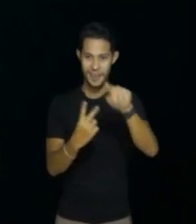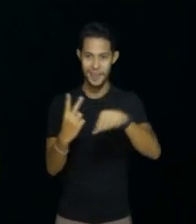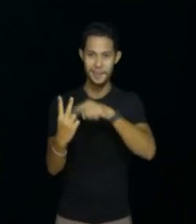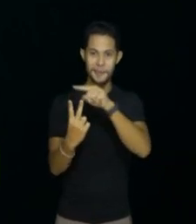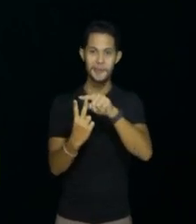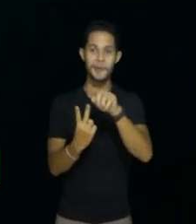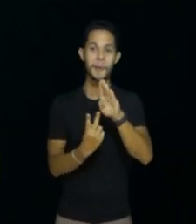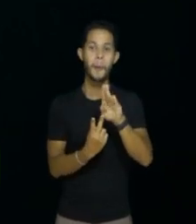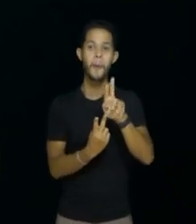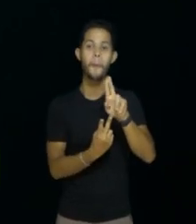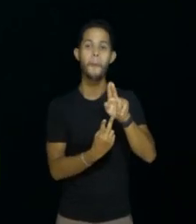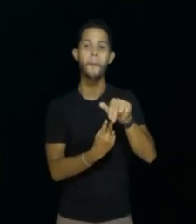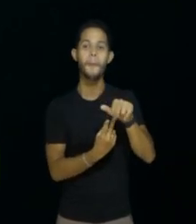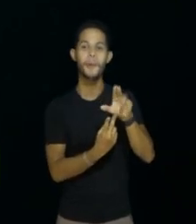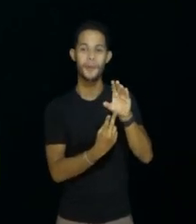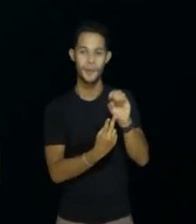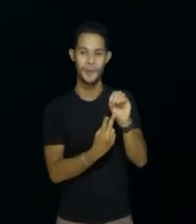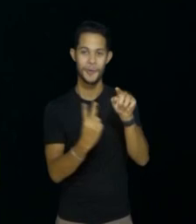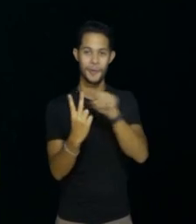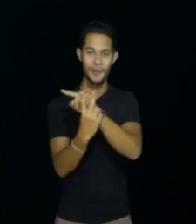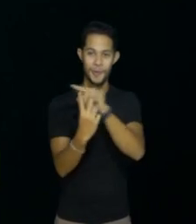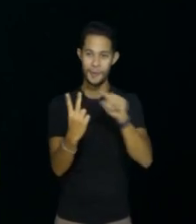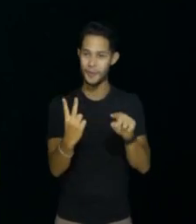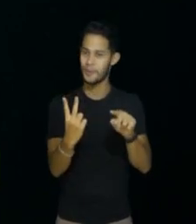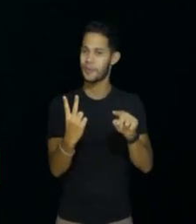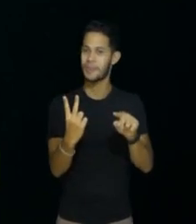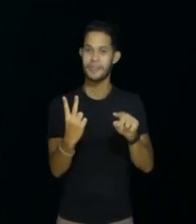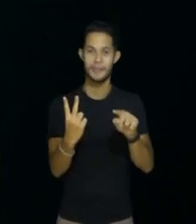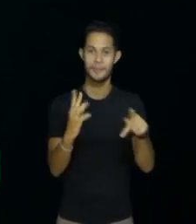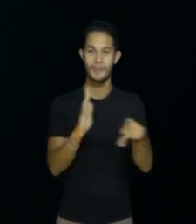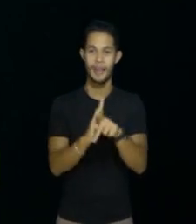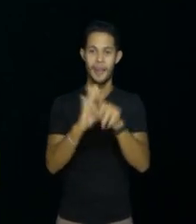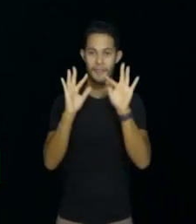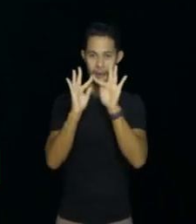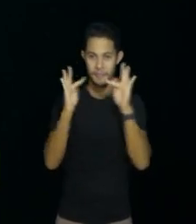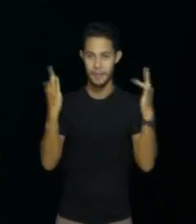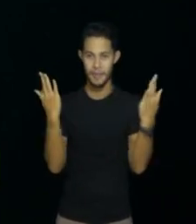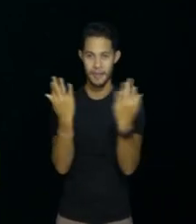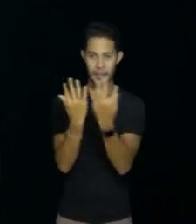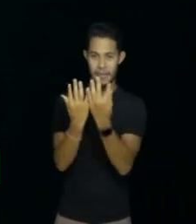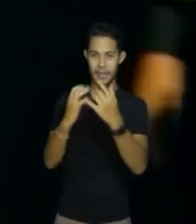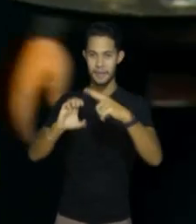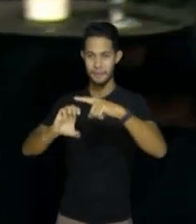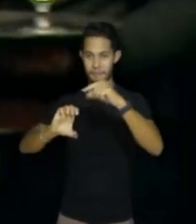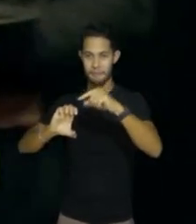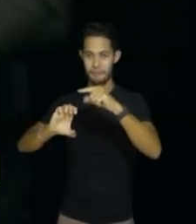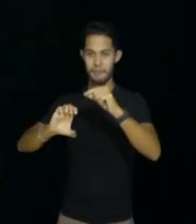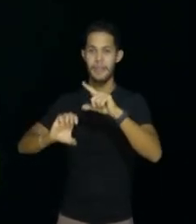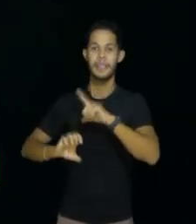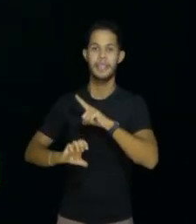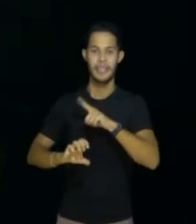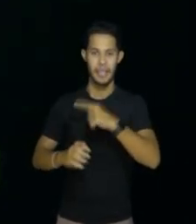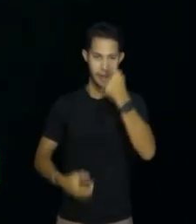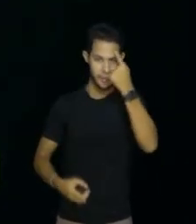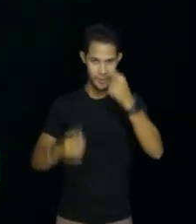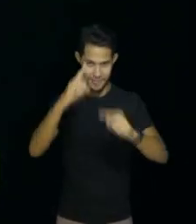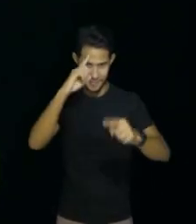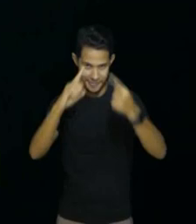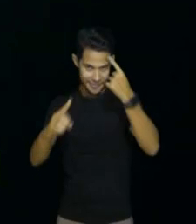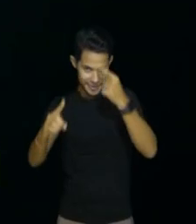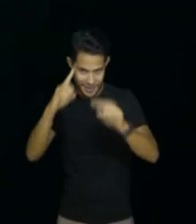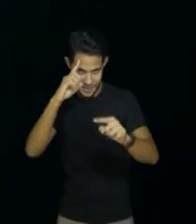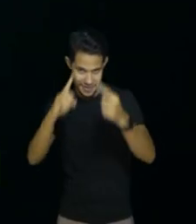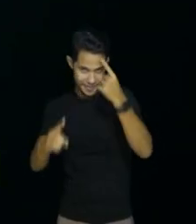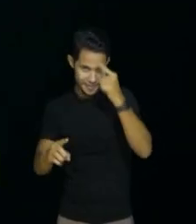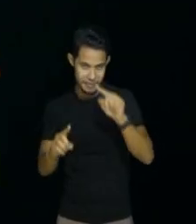Mendes. Eles são craques. É de uma família de empreendedores e que tem a inovação e o empreendedorismo no